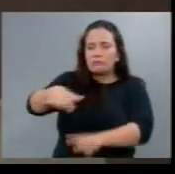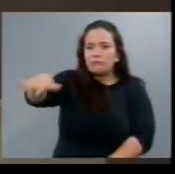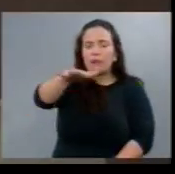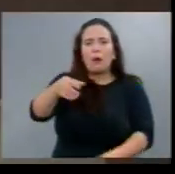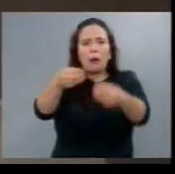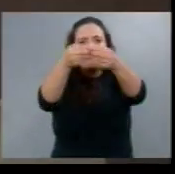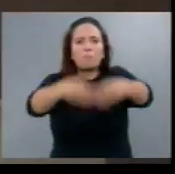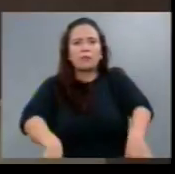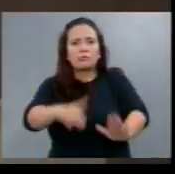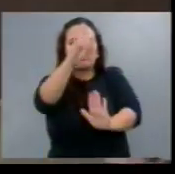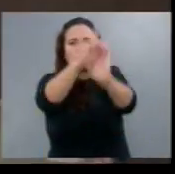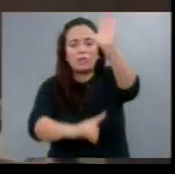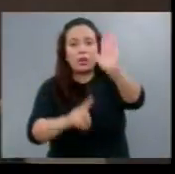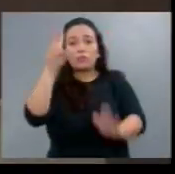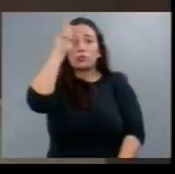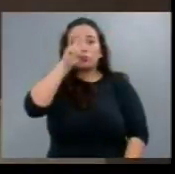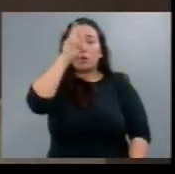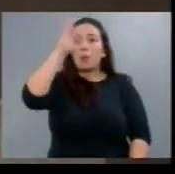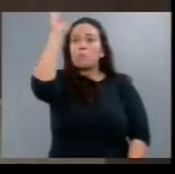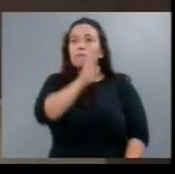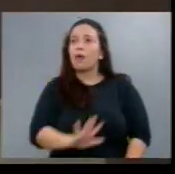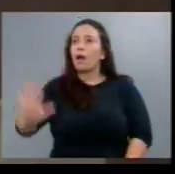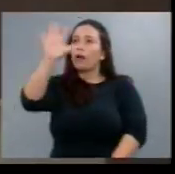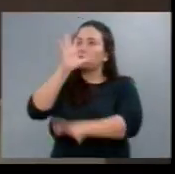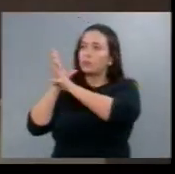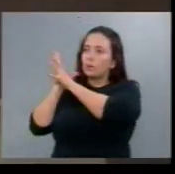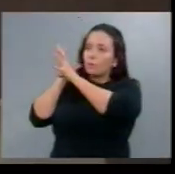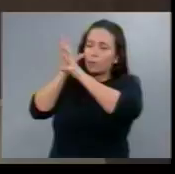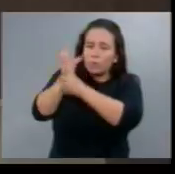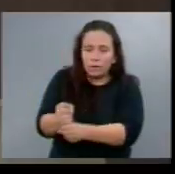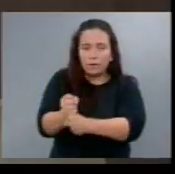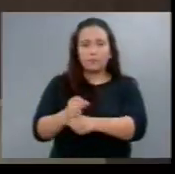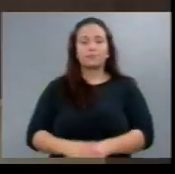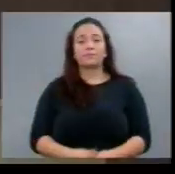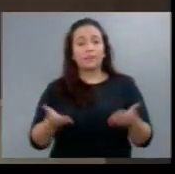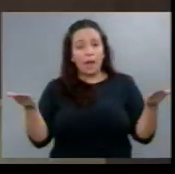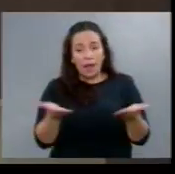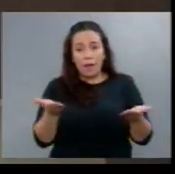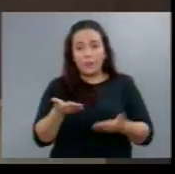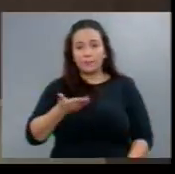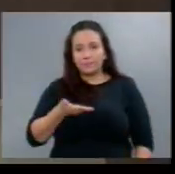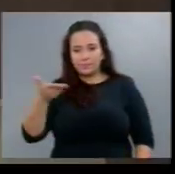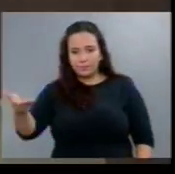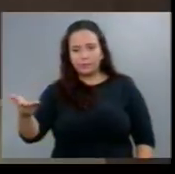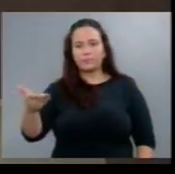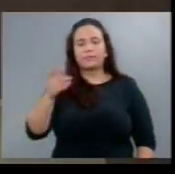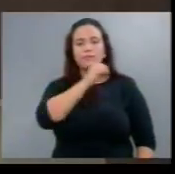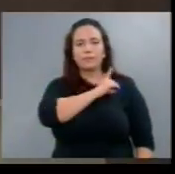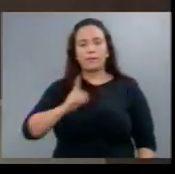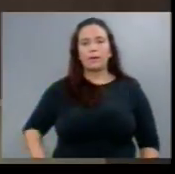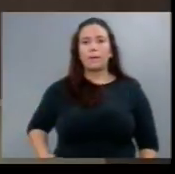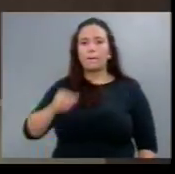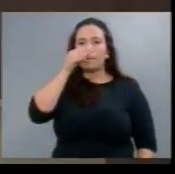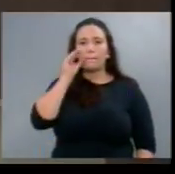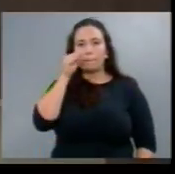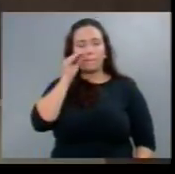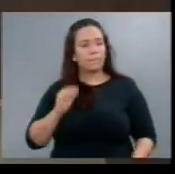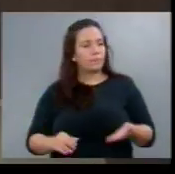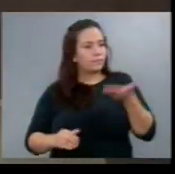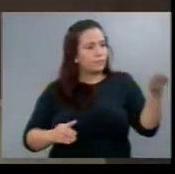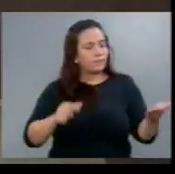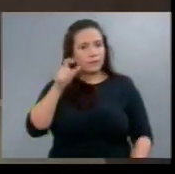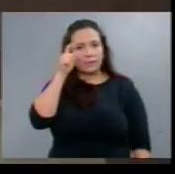direitos sociais da história do Brasil recente. Passo agora aos apartes. Deputado Fernando Hugo, na sequência, o deputado Carlos